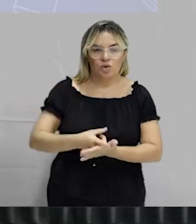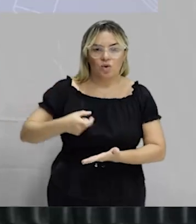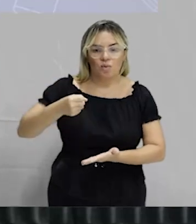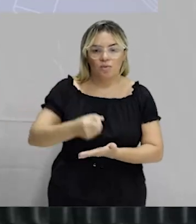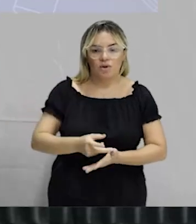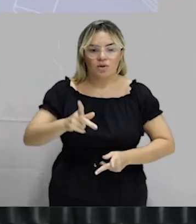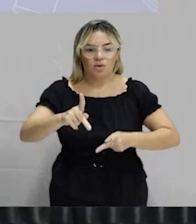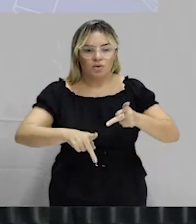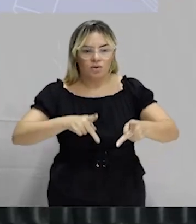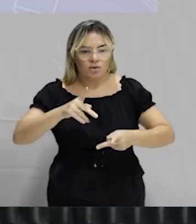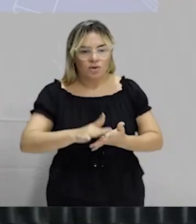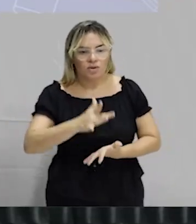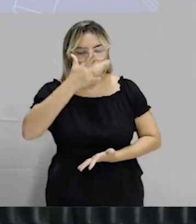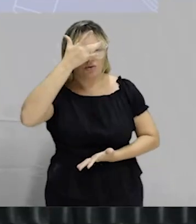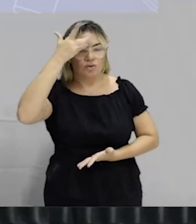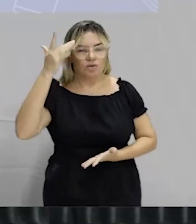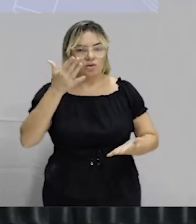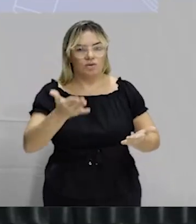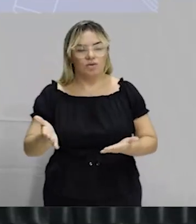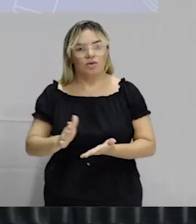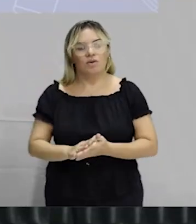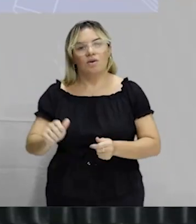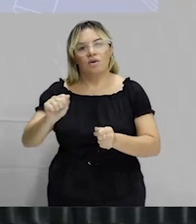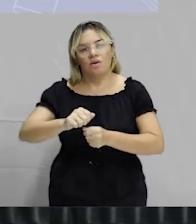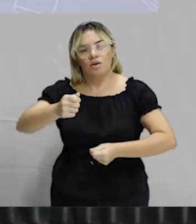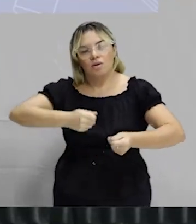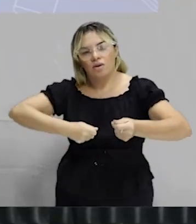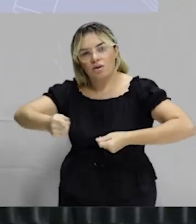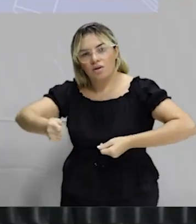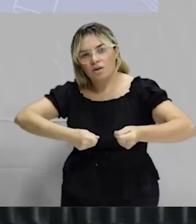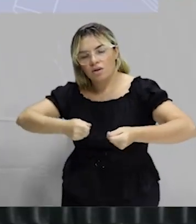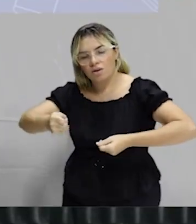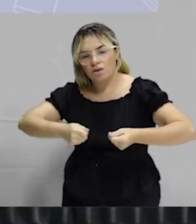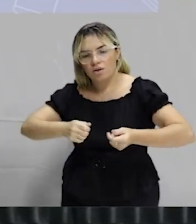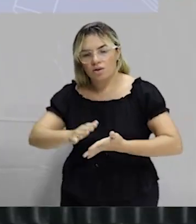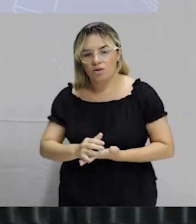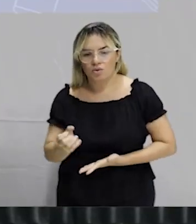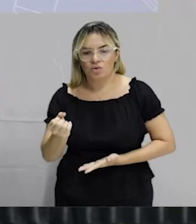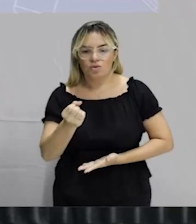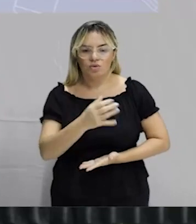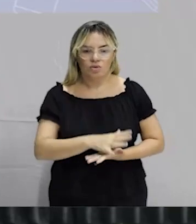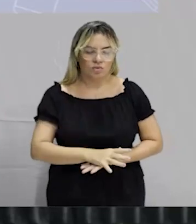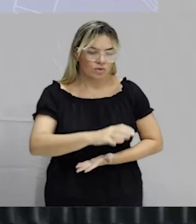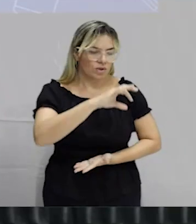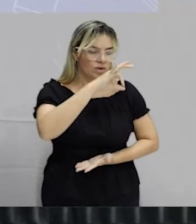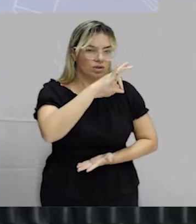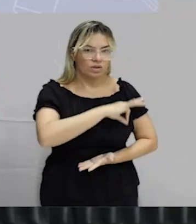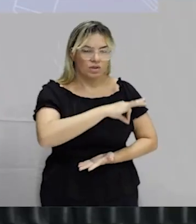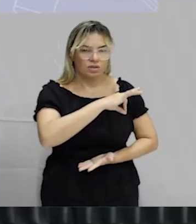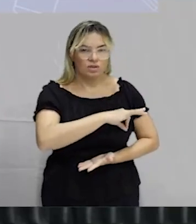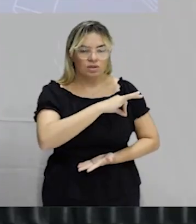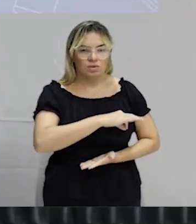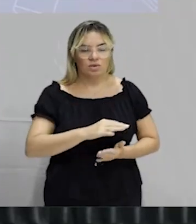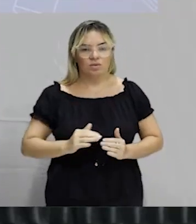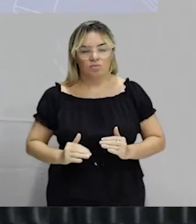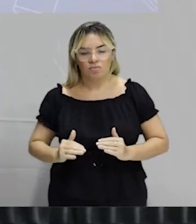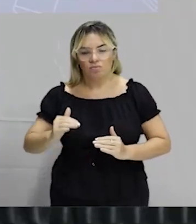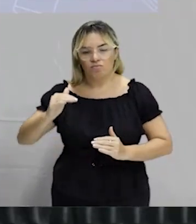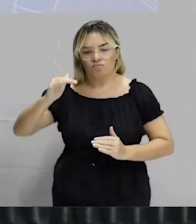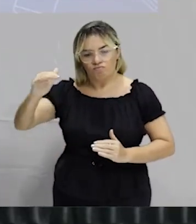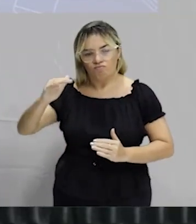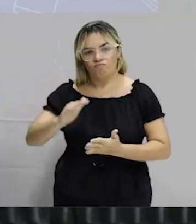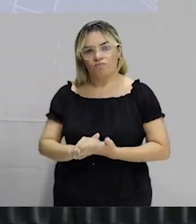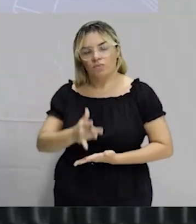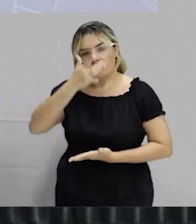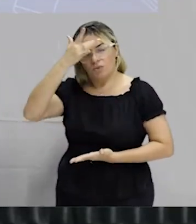fazer regulações, né? Revitalizar o salário, ou seja, aumentar o poder de